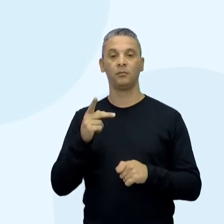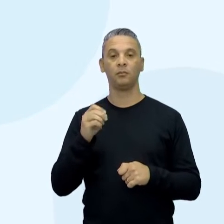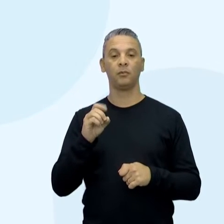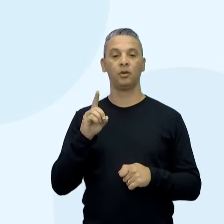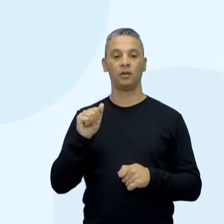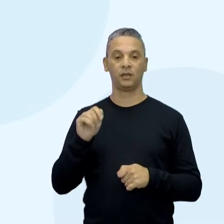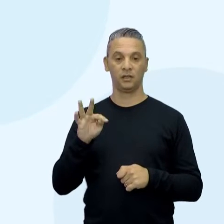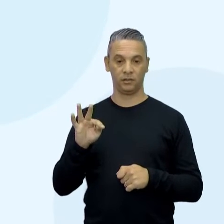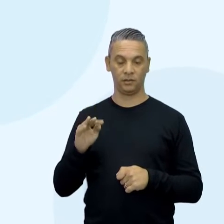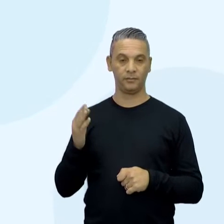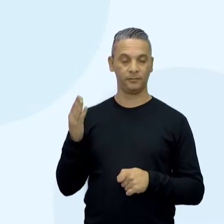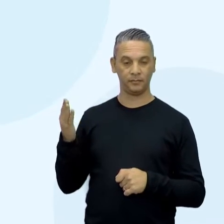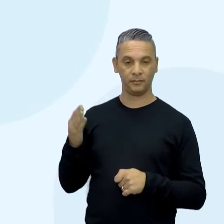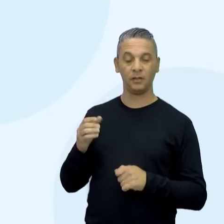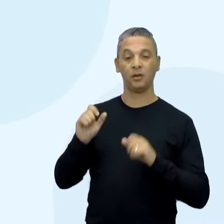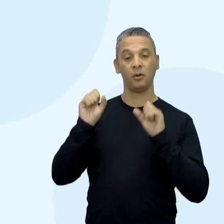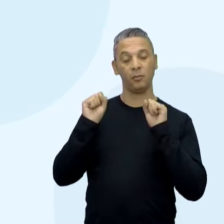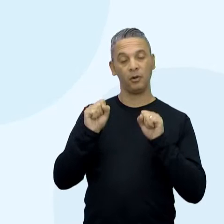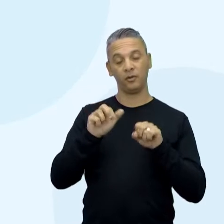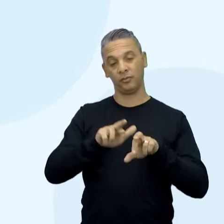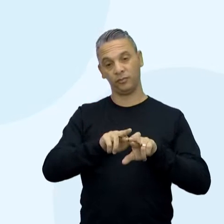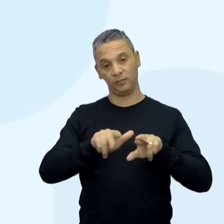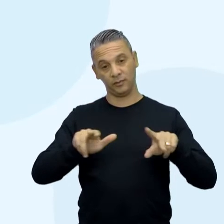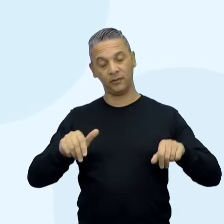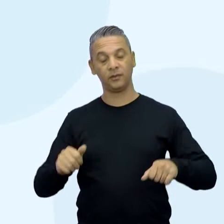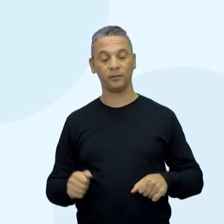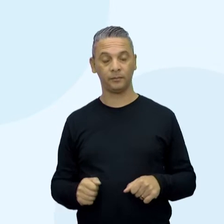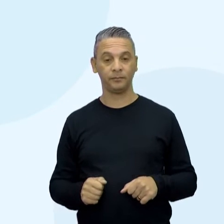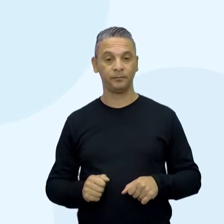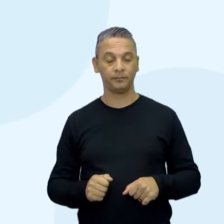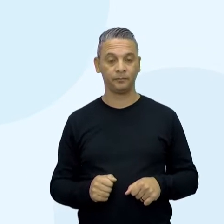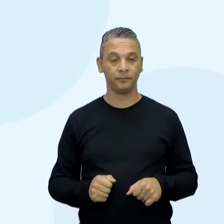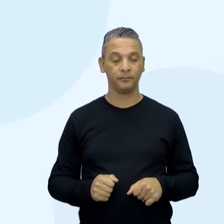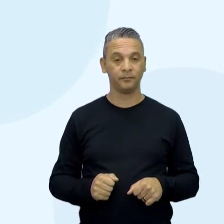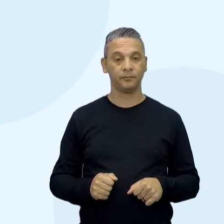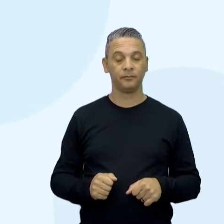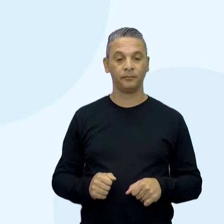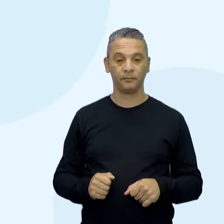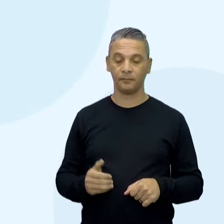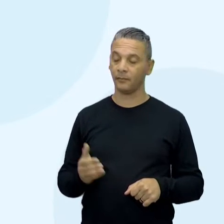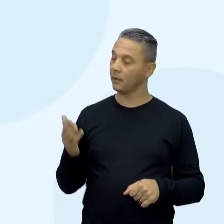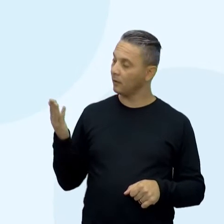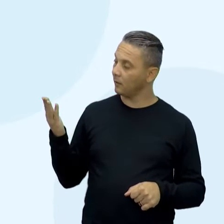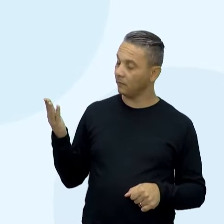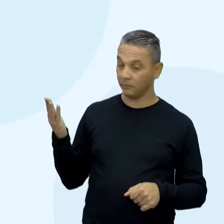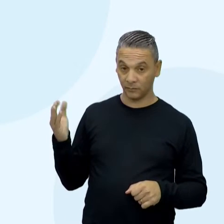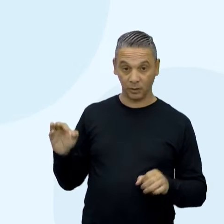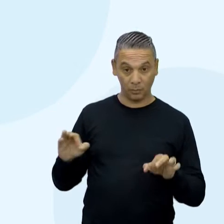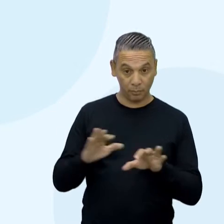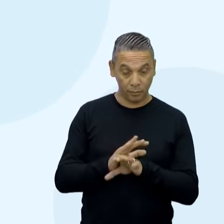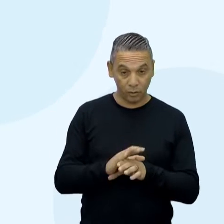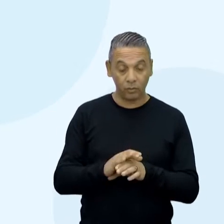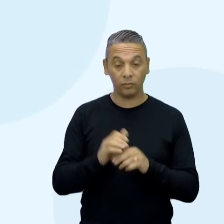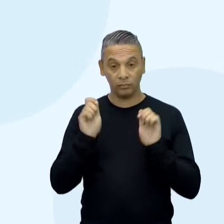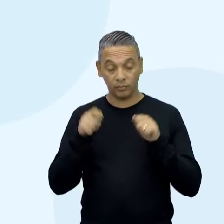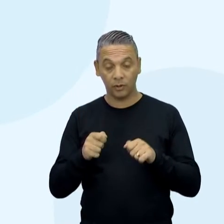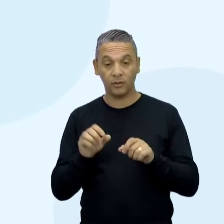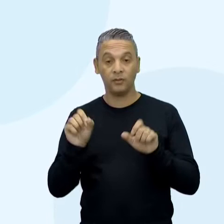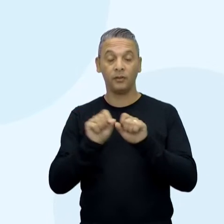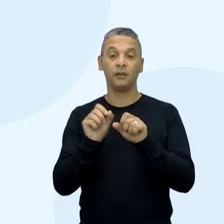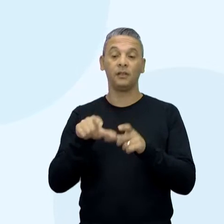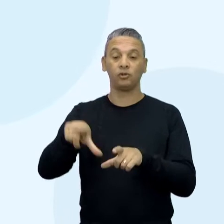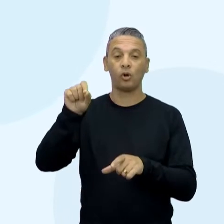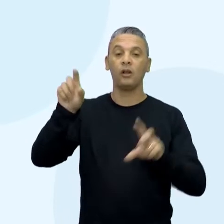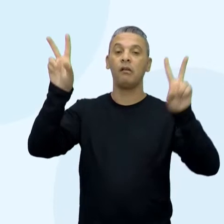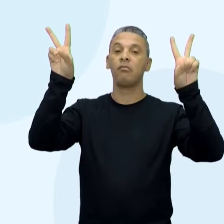Mas esses equipamentos eles podem variar, né, de preço. Depois de ter os seus equipamentos, você vai escolher o tema do